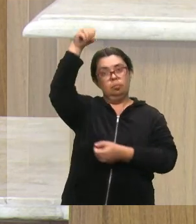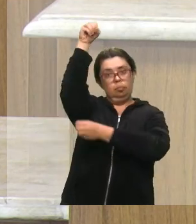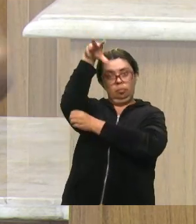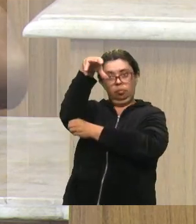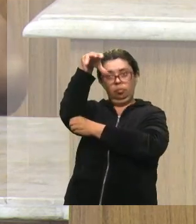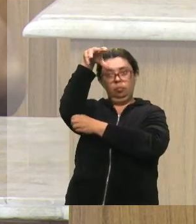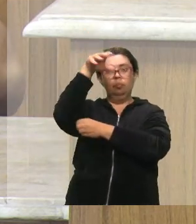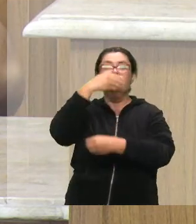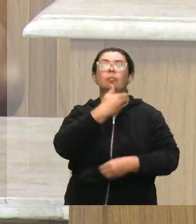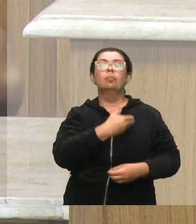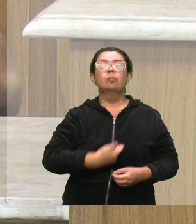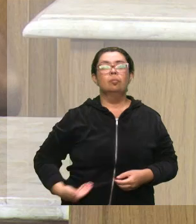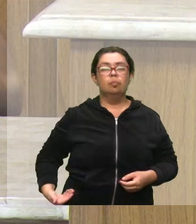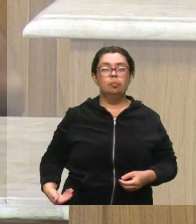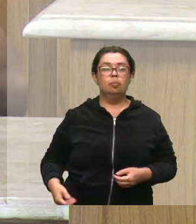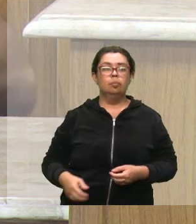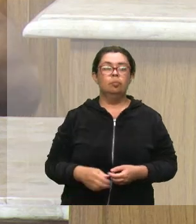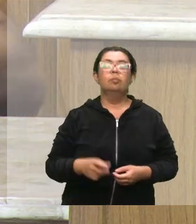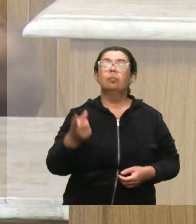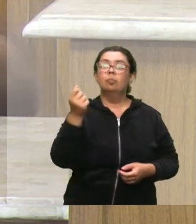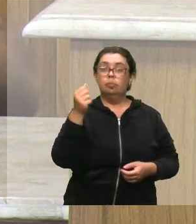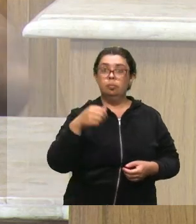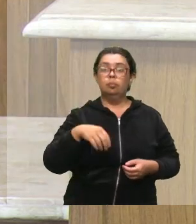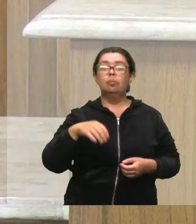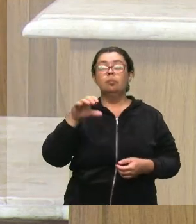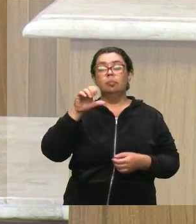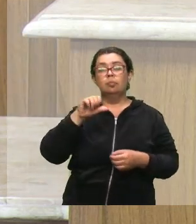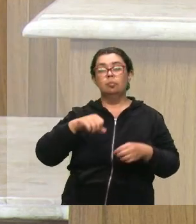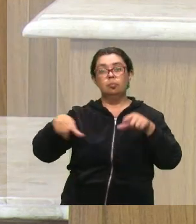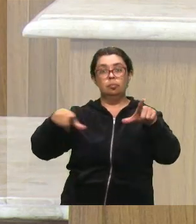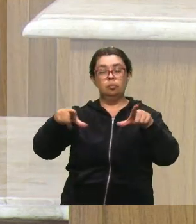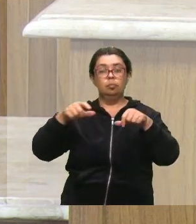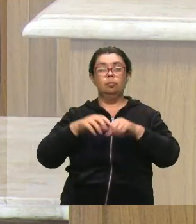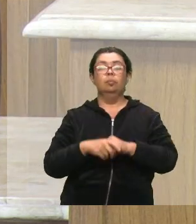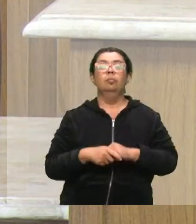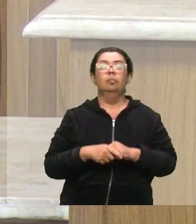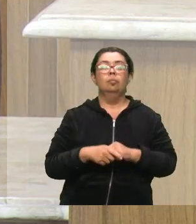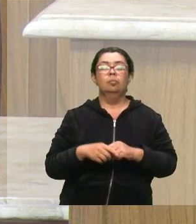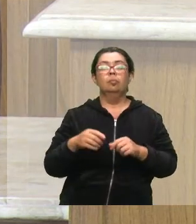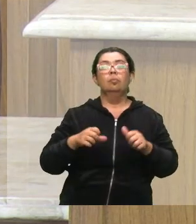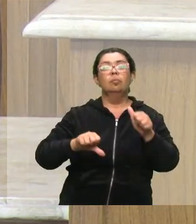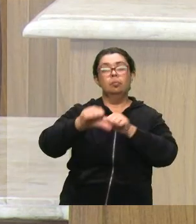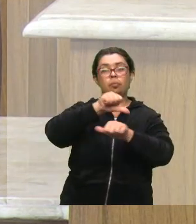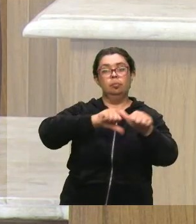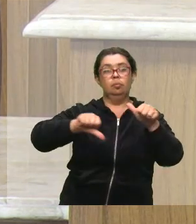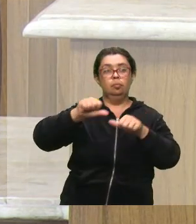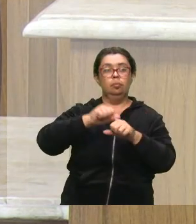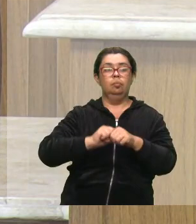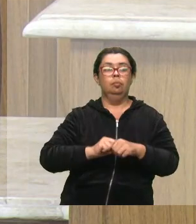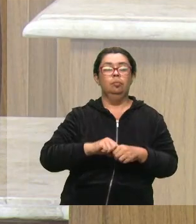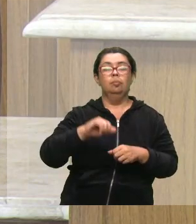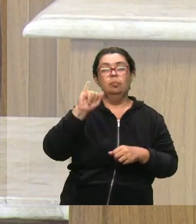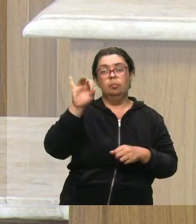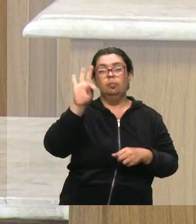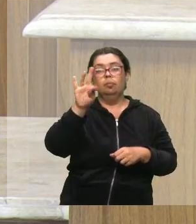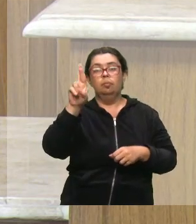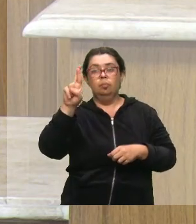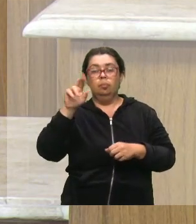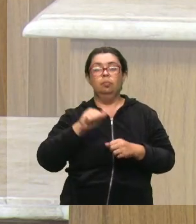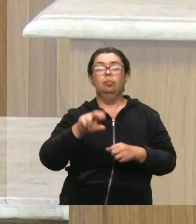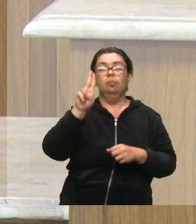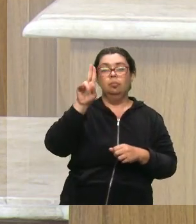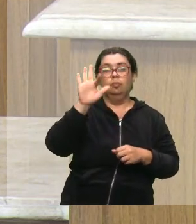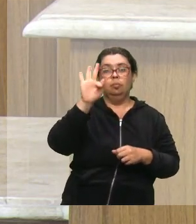patrimonial, receita de serviços, transferências correntes, FPM, TR,